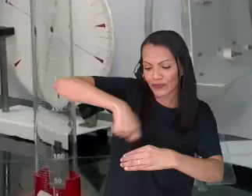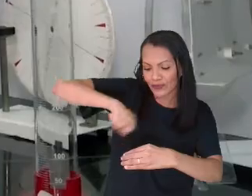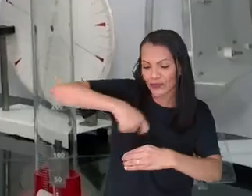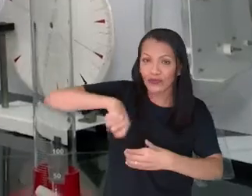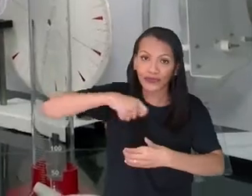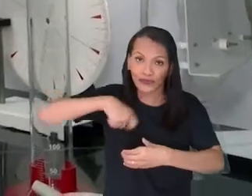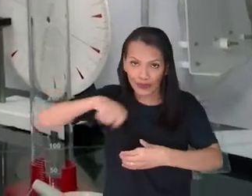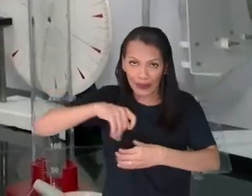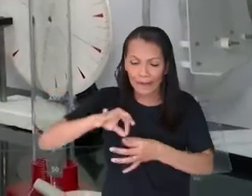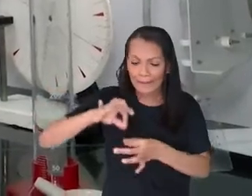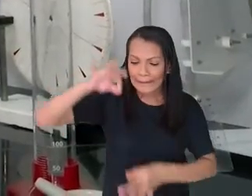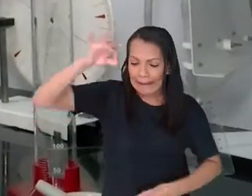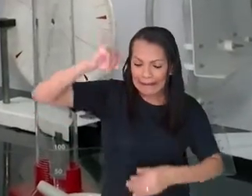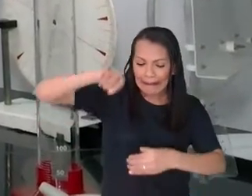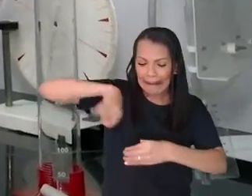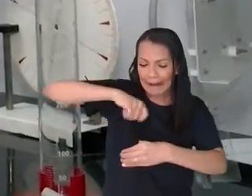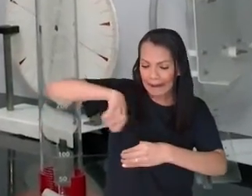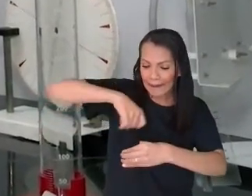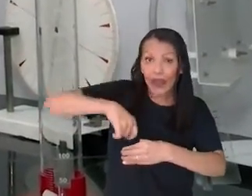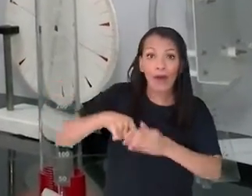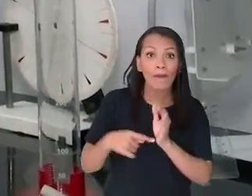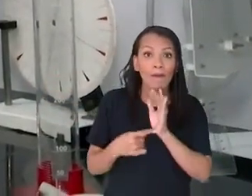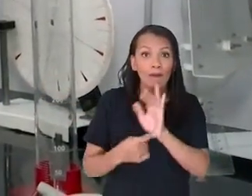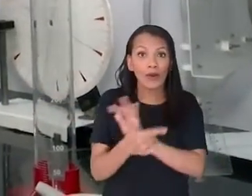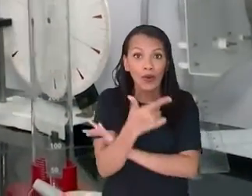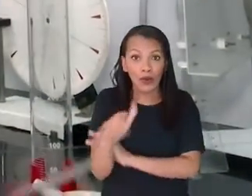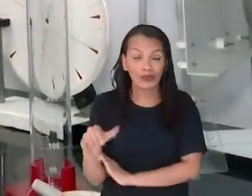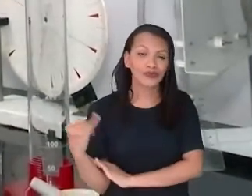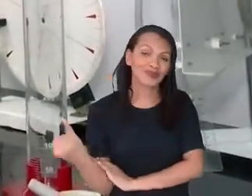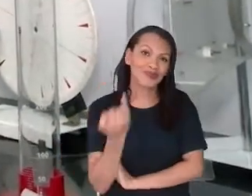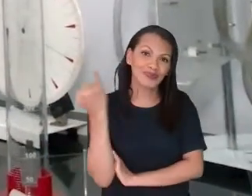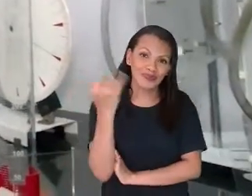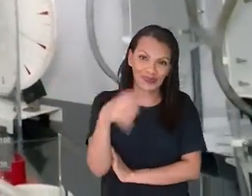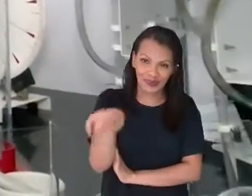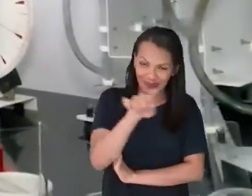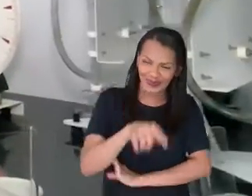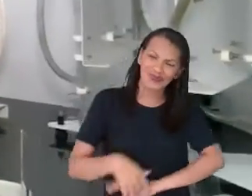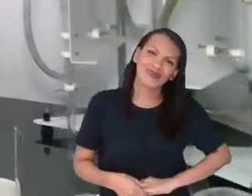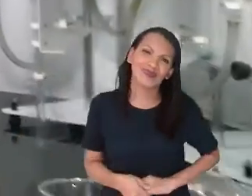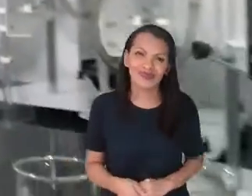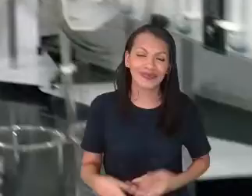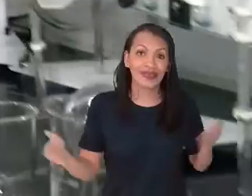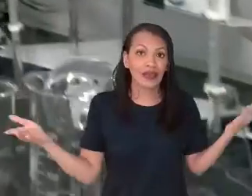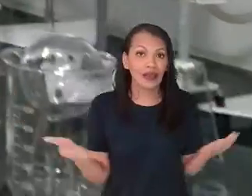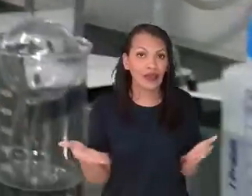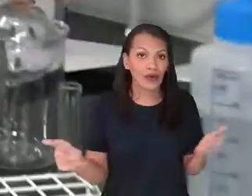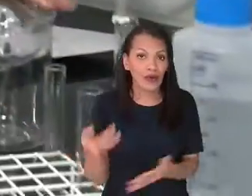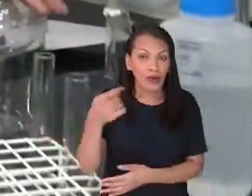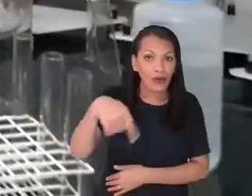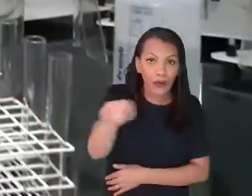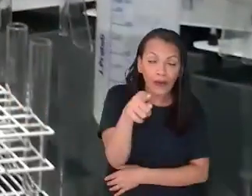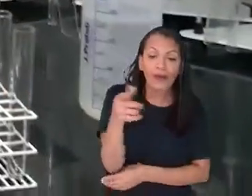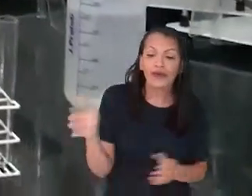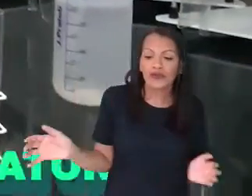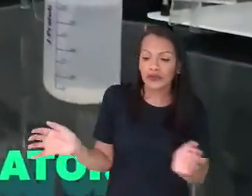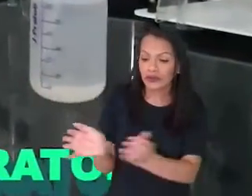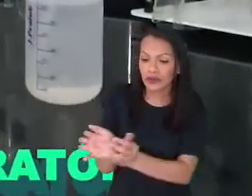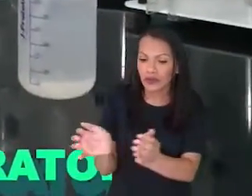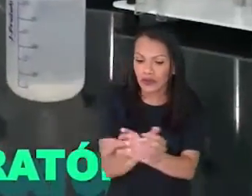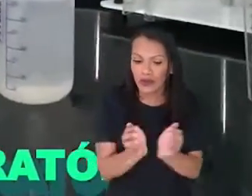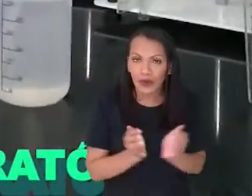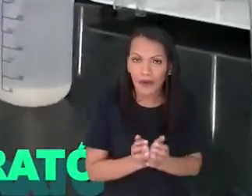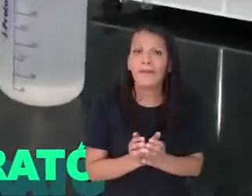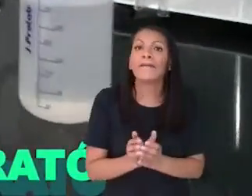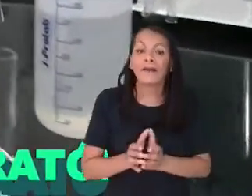esse canudo bastão, daqui a pouco eu vou mostrar outra importância dele. Agora eu vou mostrar um conjunto, gente, de